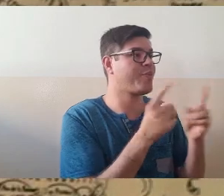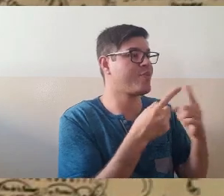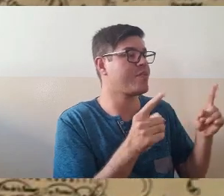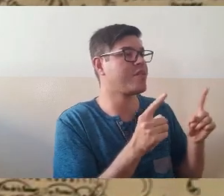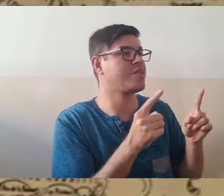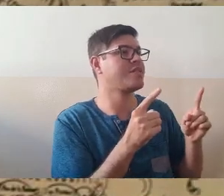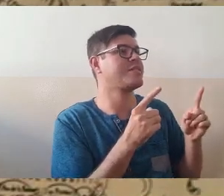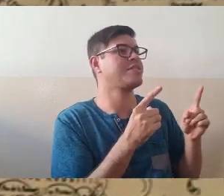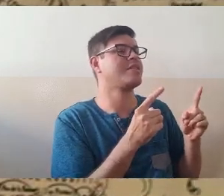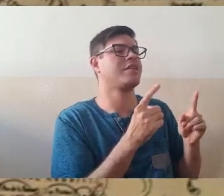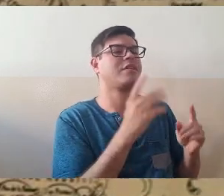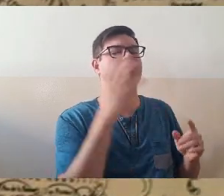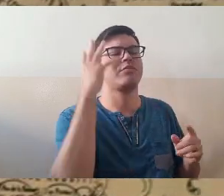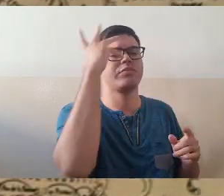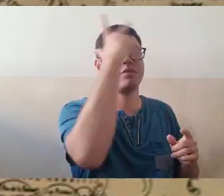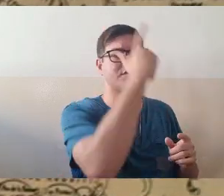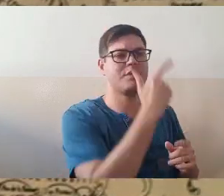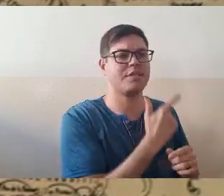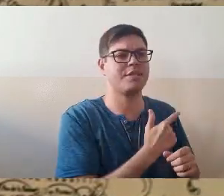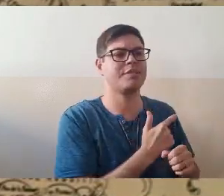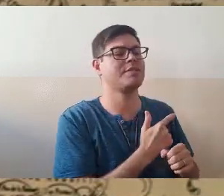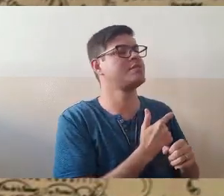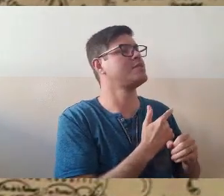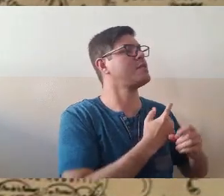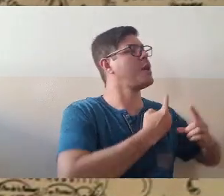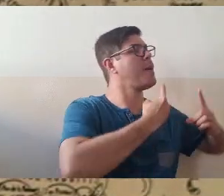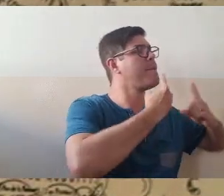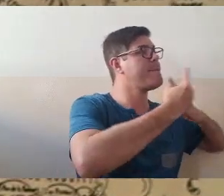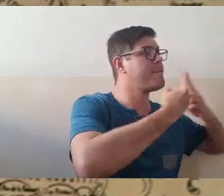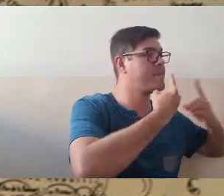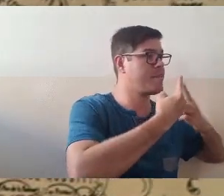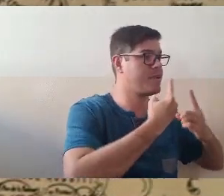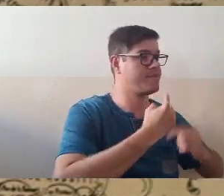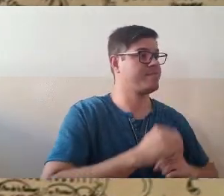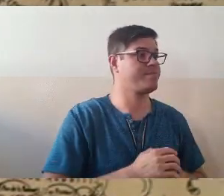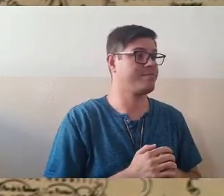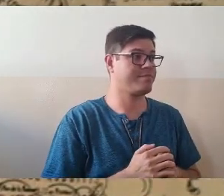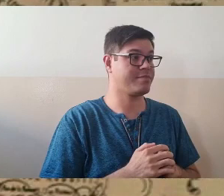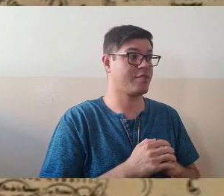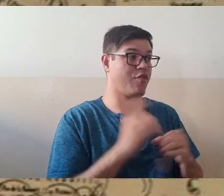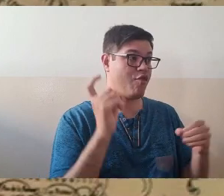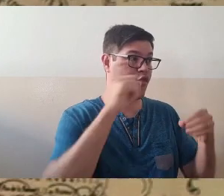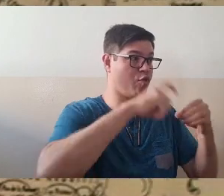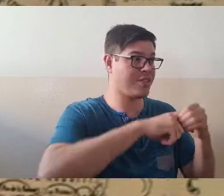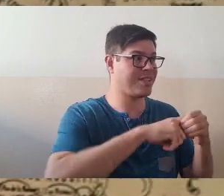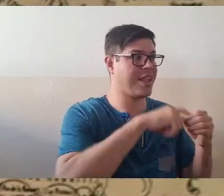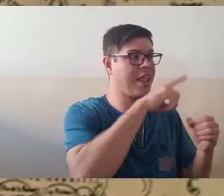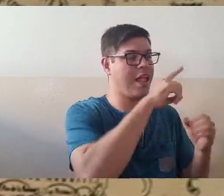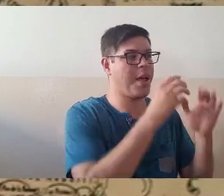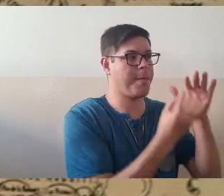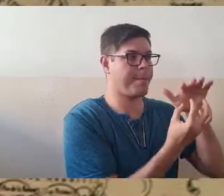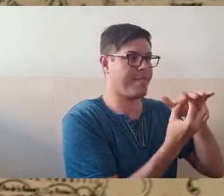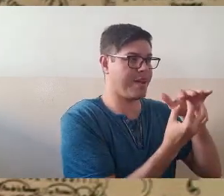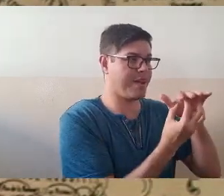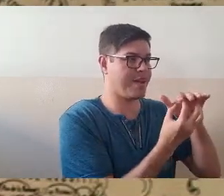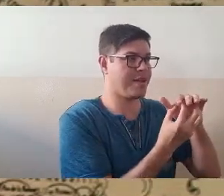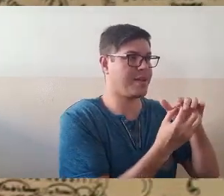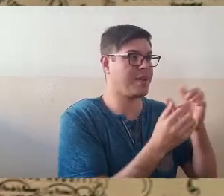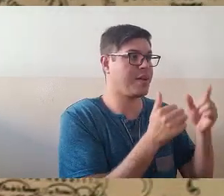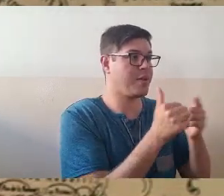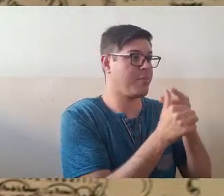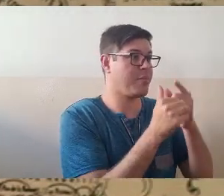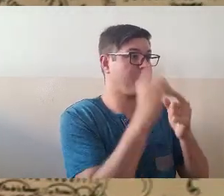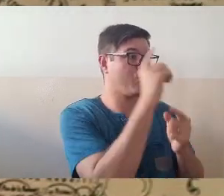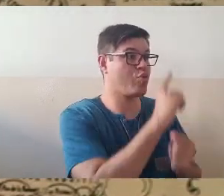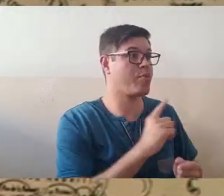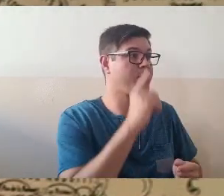imposto, foi conversado. A banda volta para a praça todo primeiro domingo do